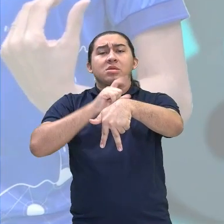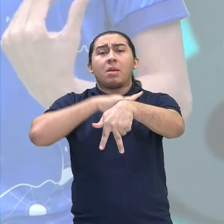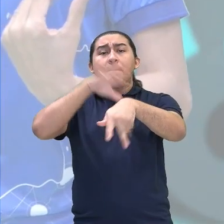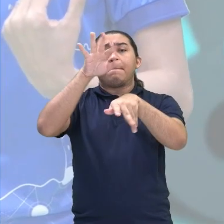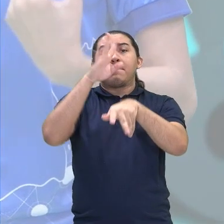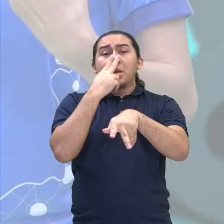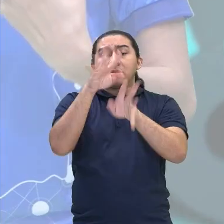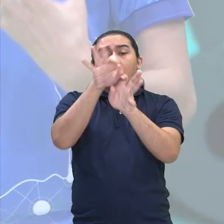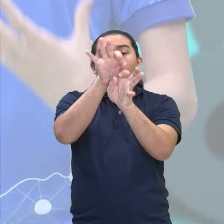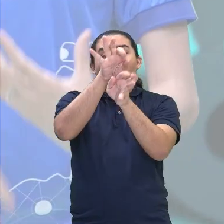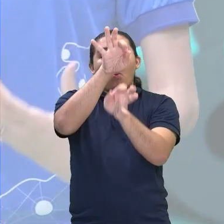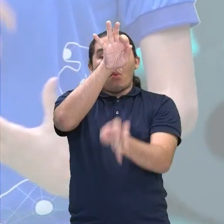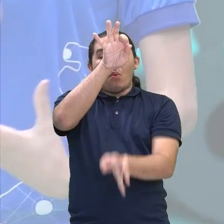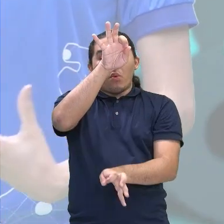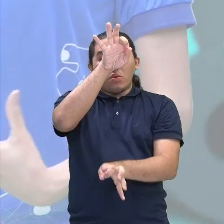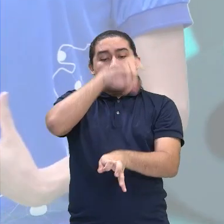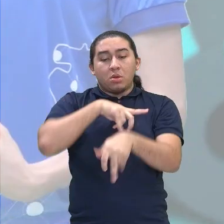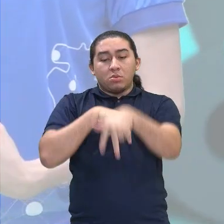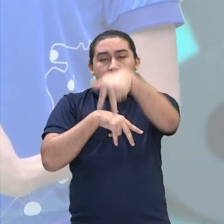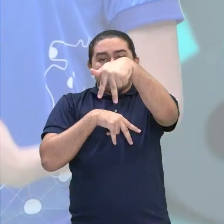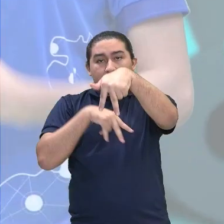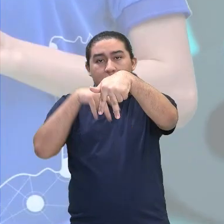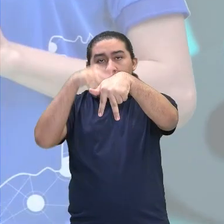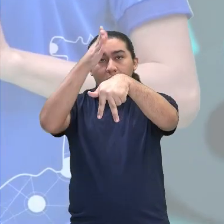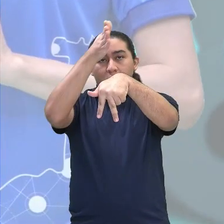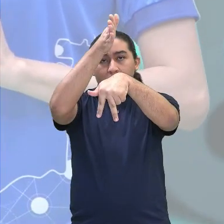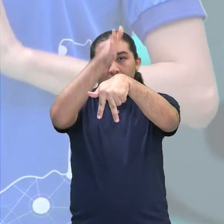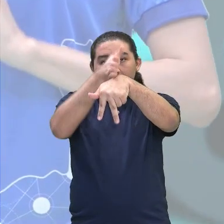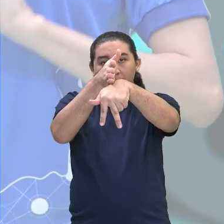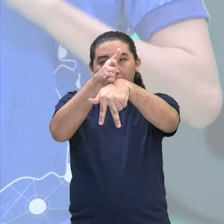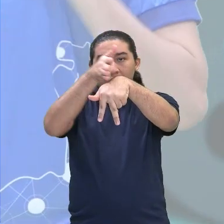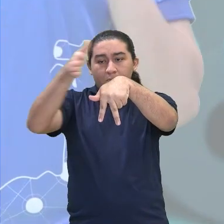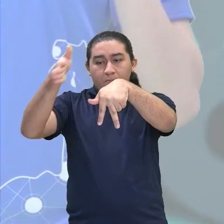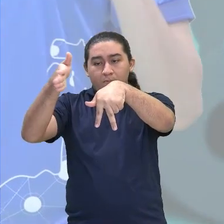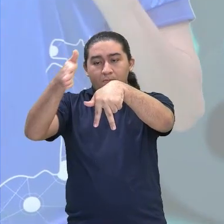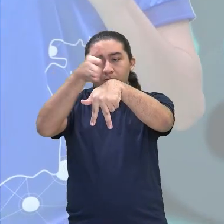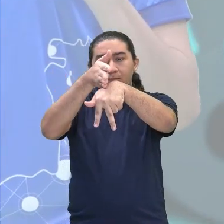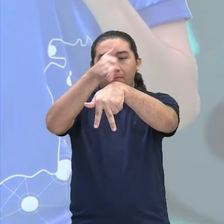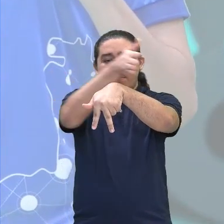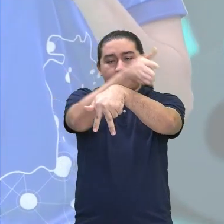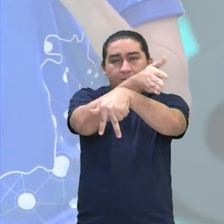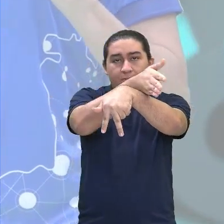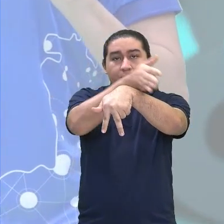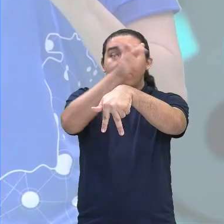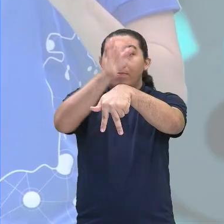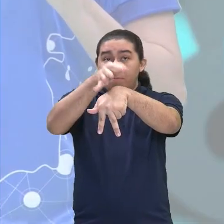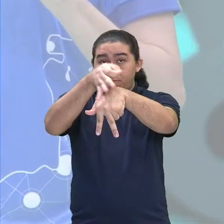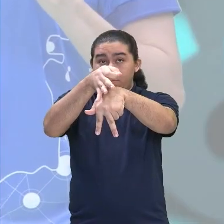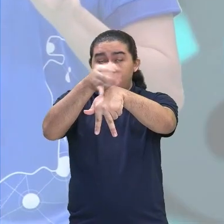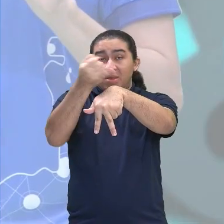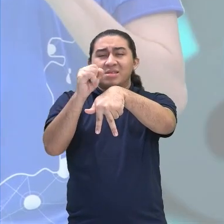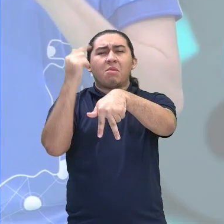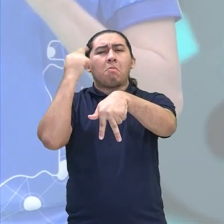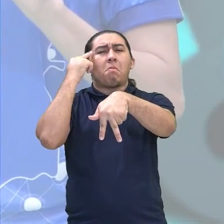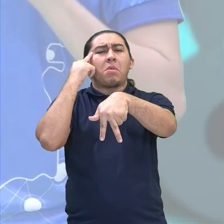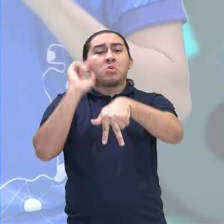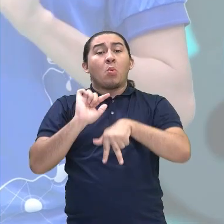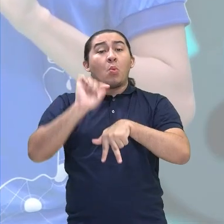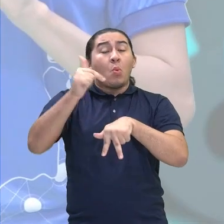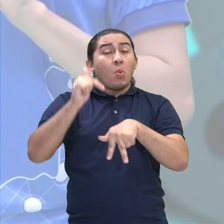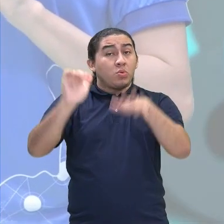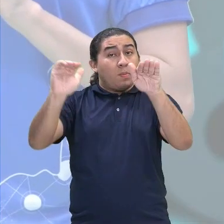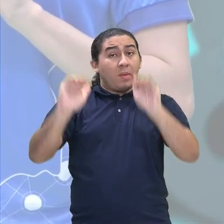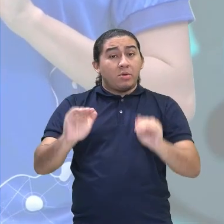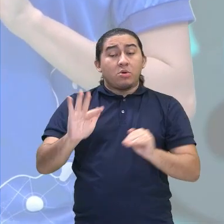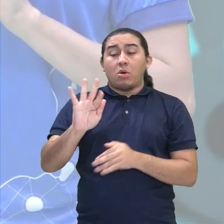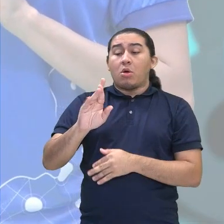imaginária, a linha alba que uns chamam, a linha do meio, dividindo para um lado e para o outro. Quando eu falo do plano